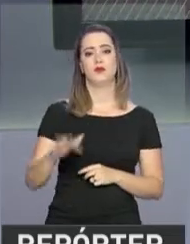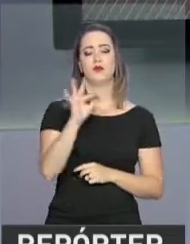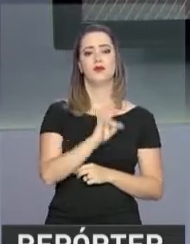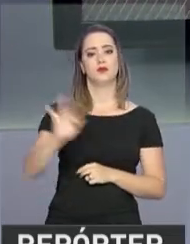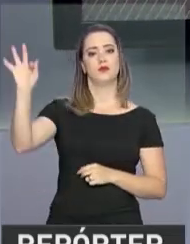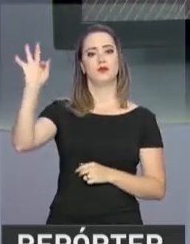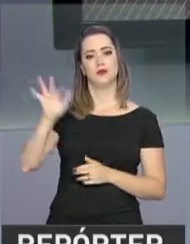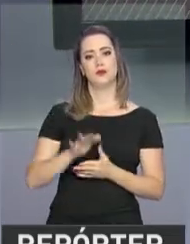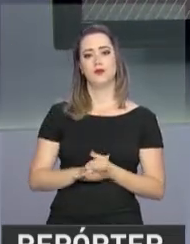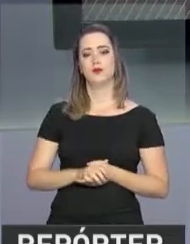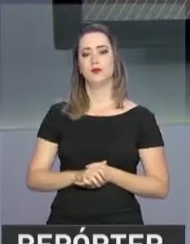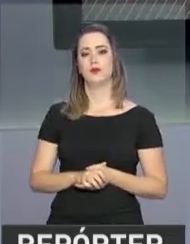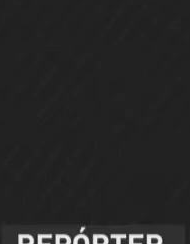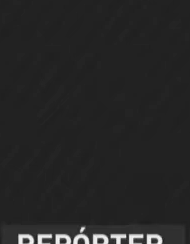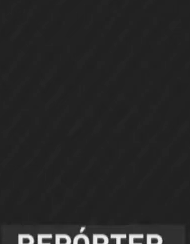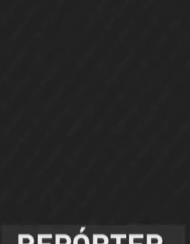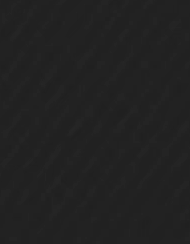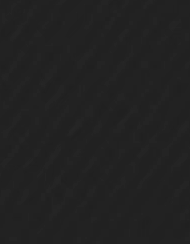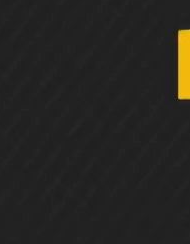tv do governo federal